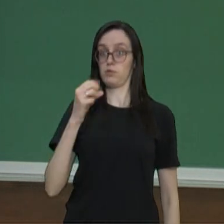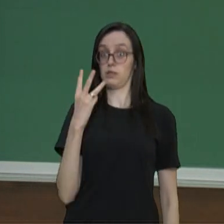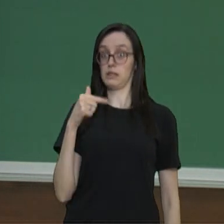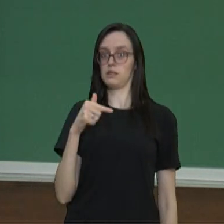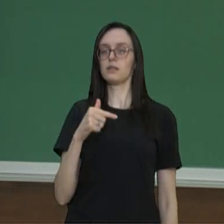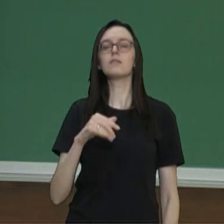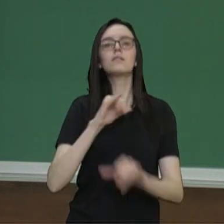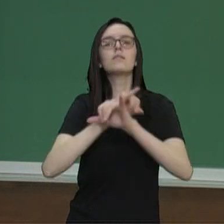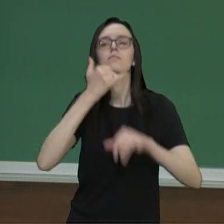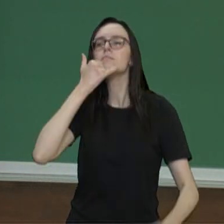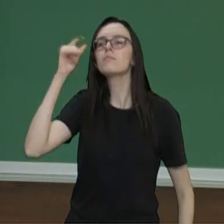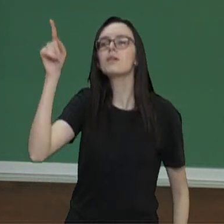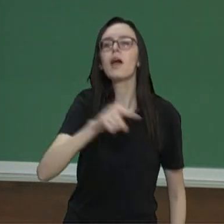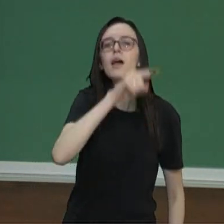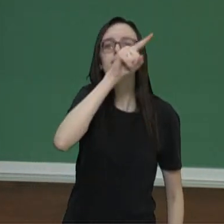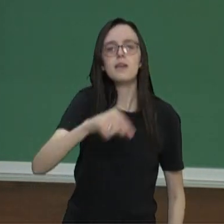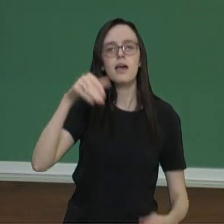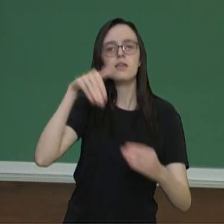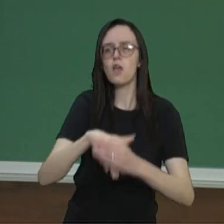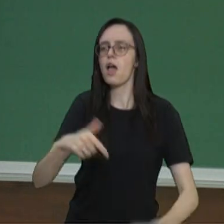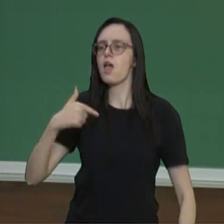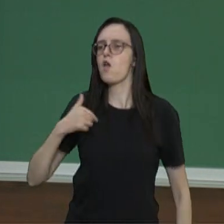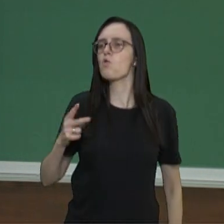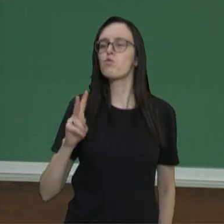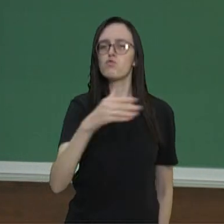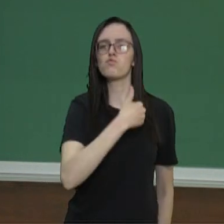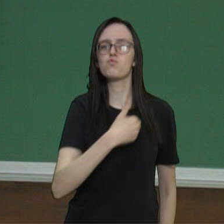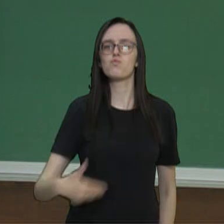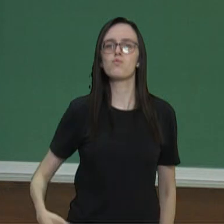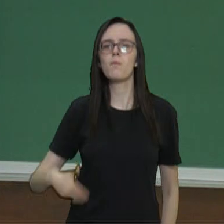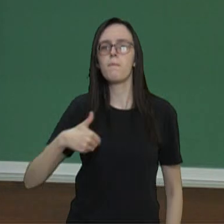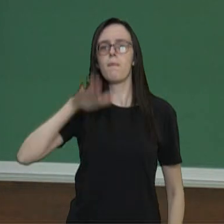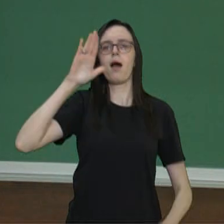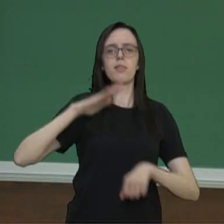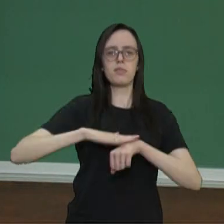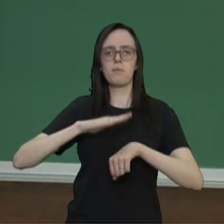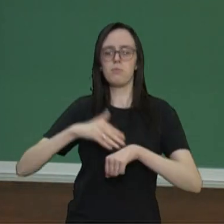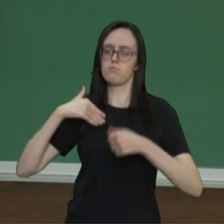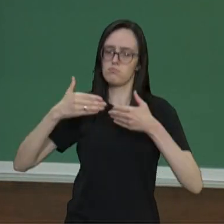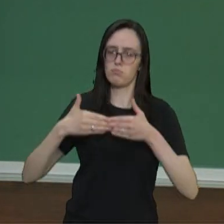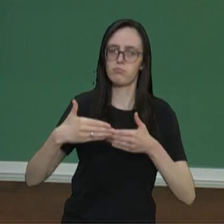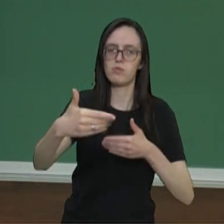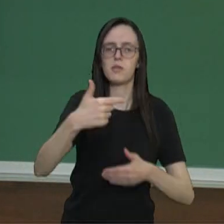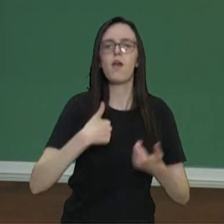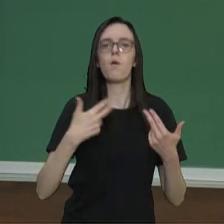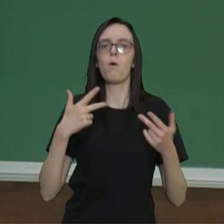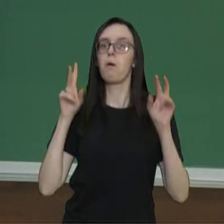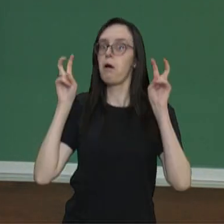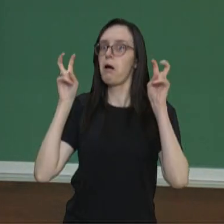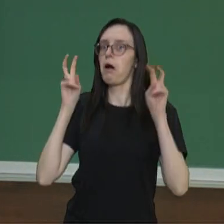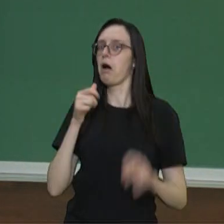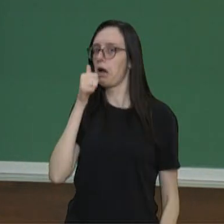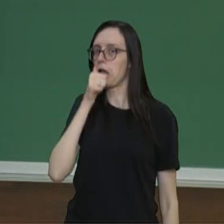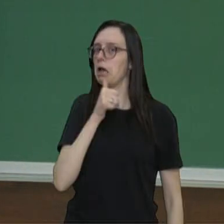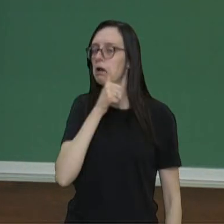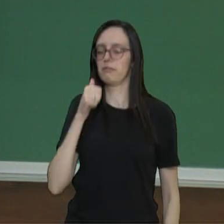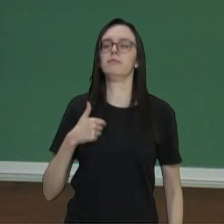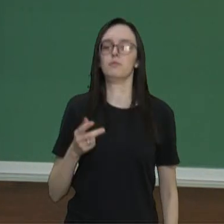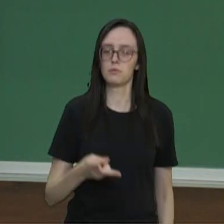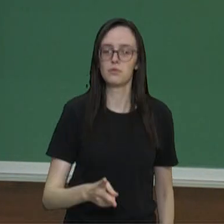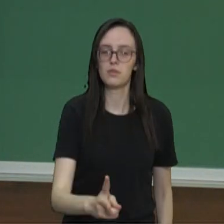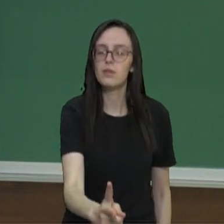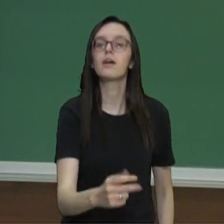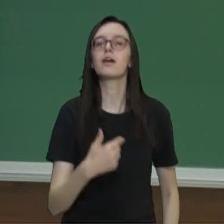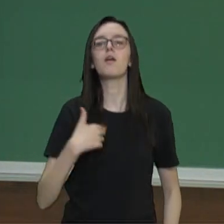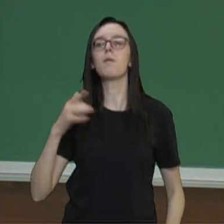anunciou: tá cancelada a eleição, eu vou ficar no governo por mais um tempo, eu vou fazer esse sacrifício de governar por mais um tempo